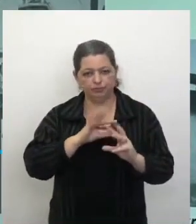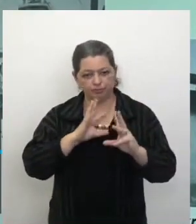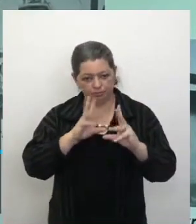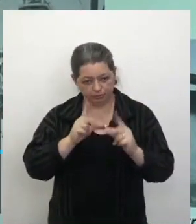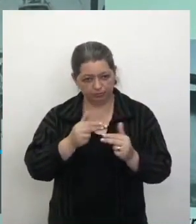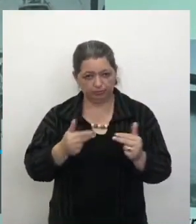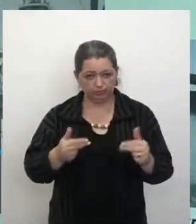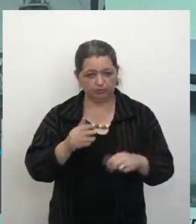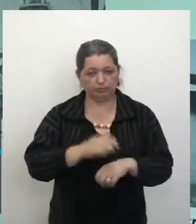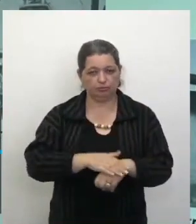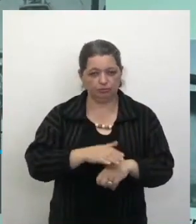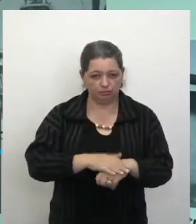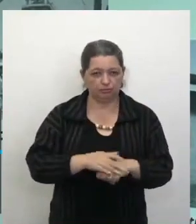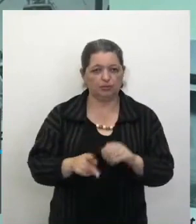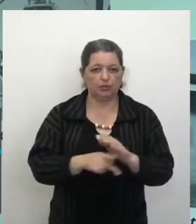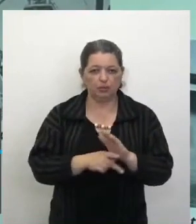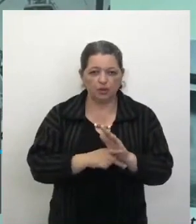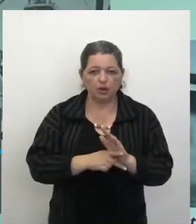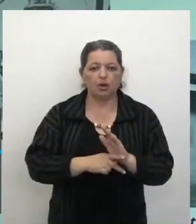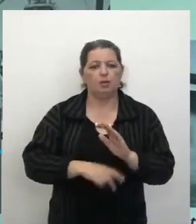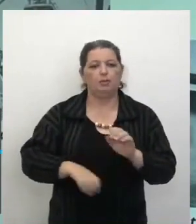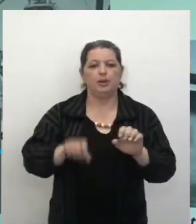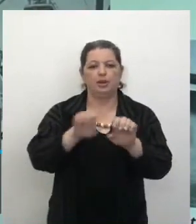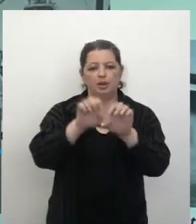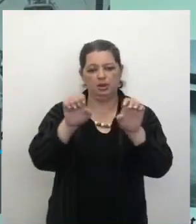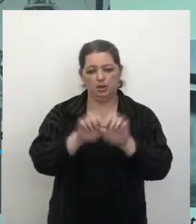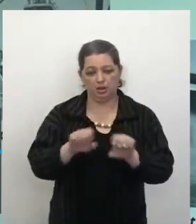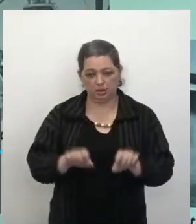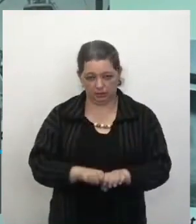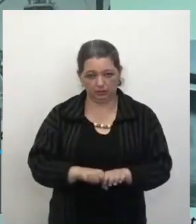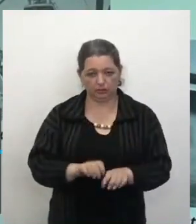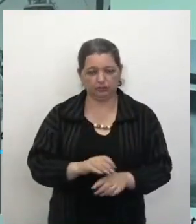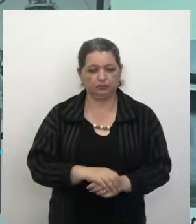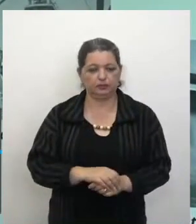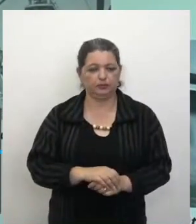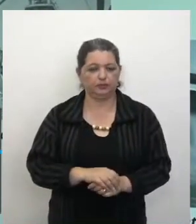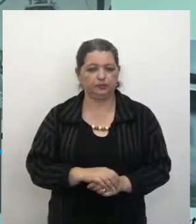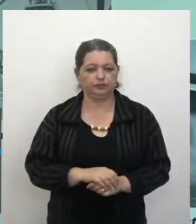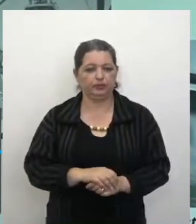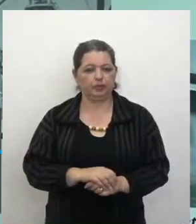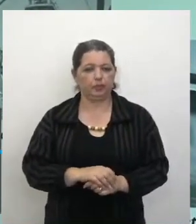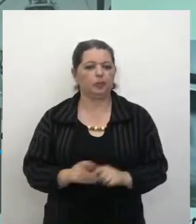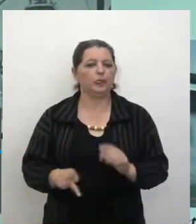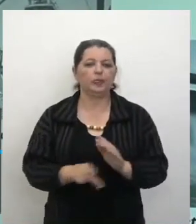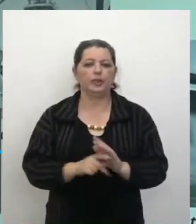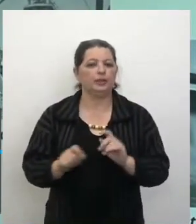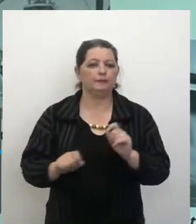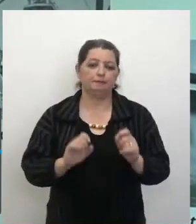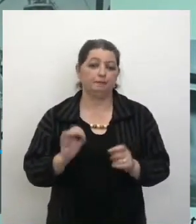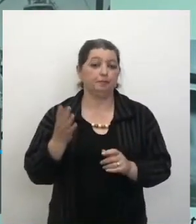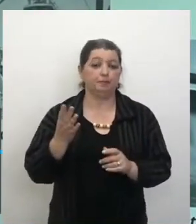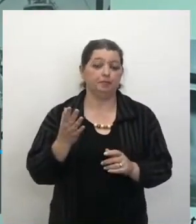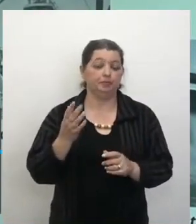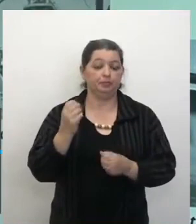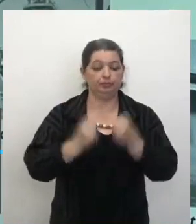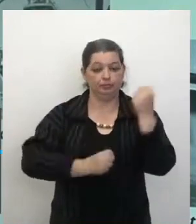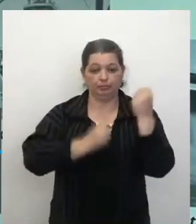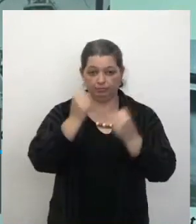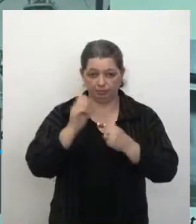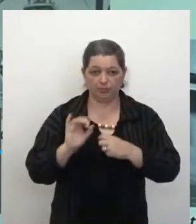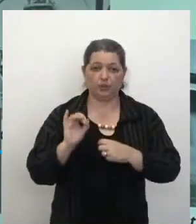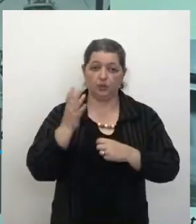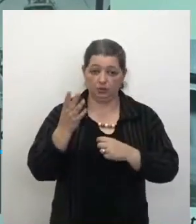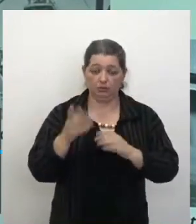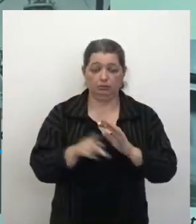feitura de uma infraestrutura que possa fazer com que essa industrialização aconteça de uma